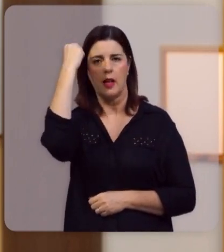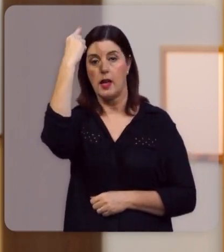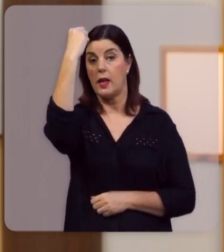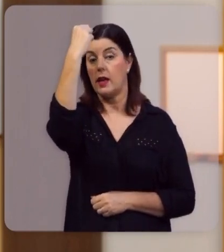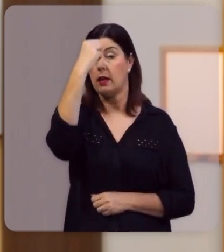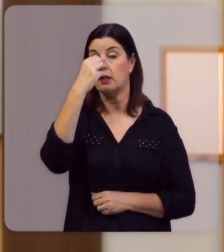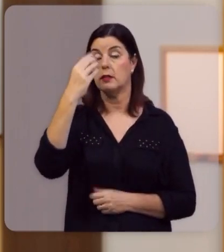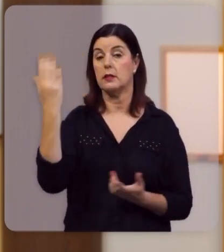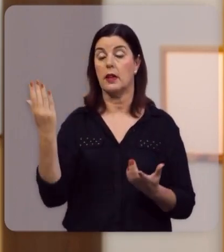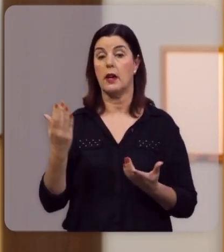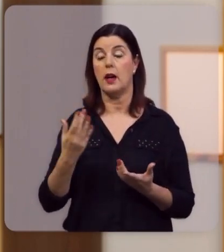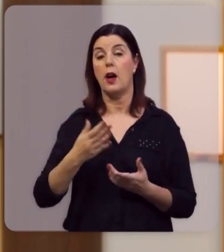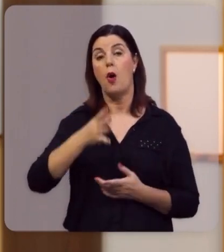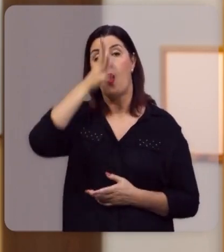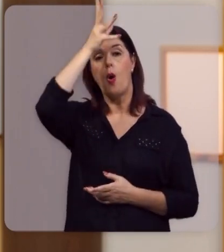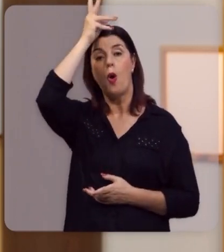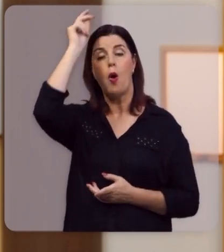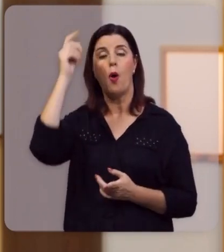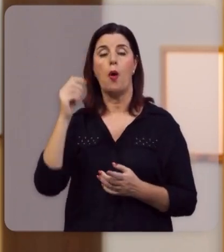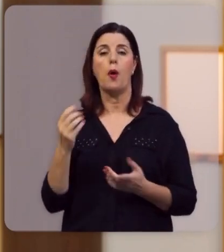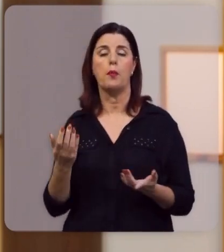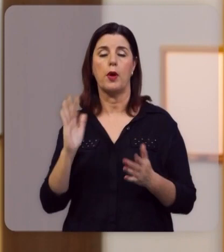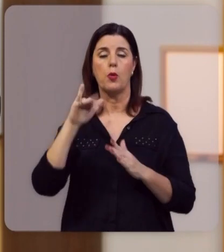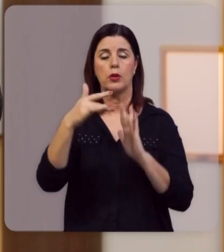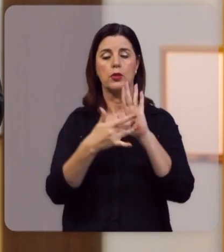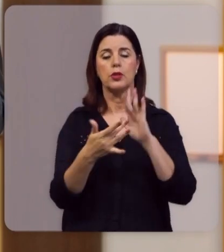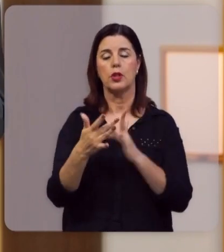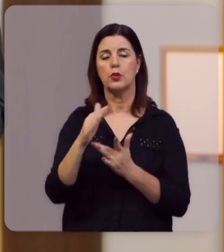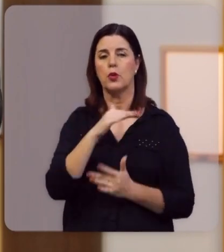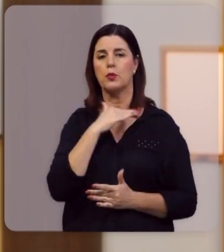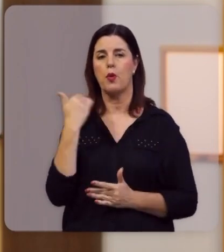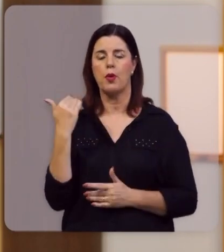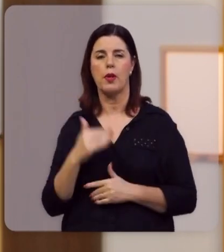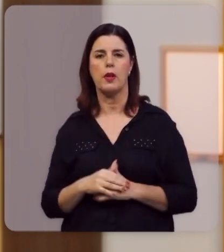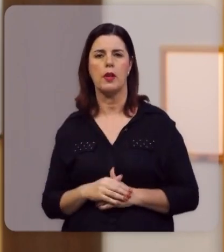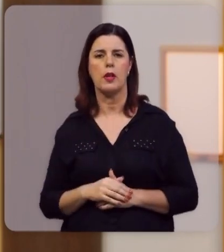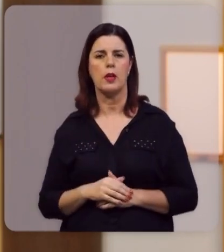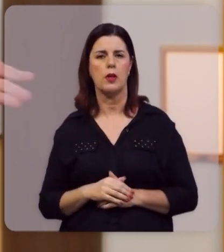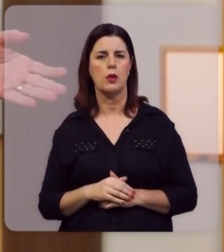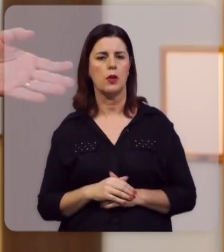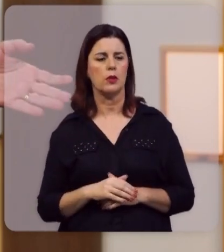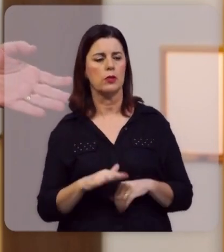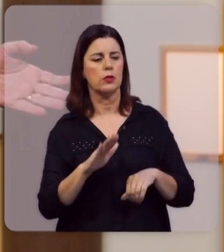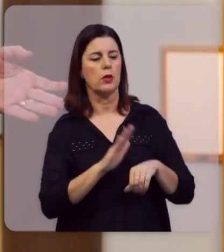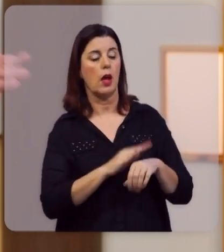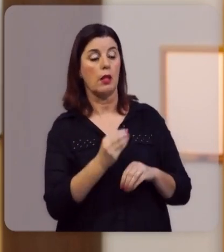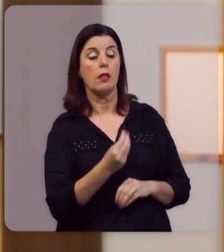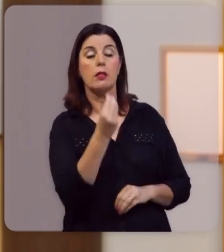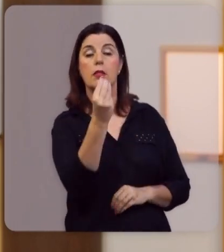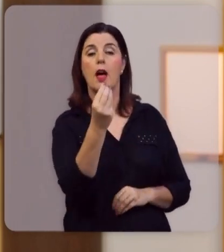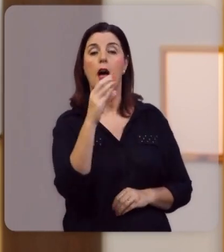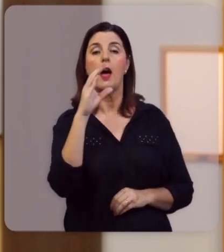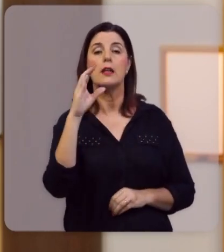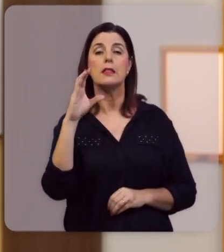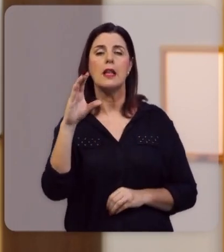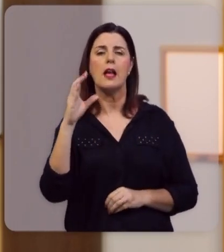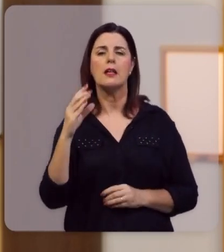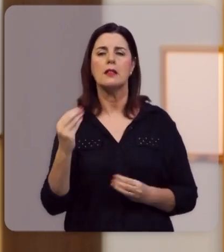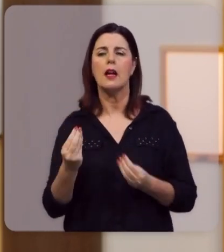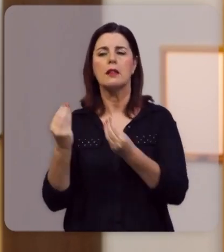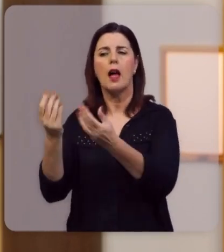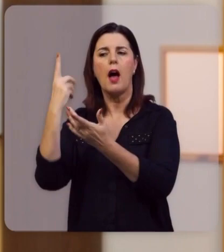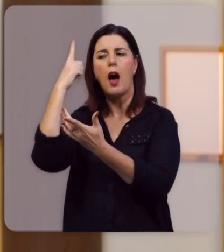romano da época quando Jesus morreu, e Jesus disse acerca dele: dai a César o que é de César e a